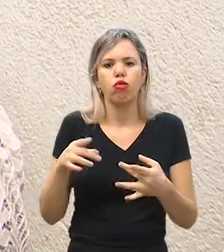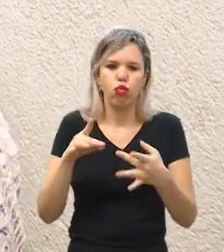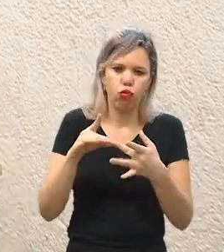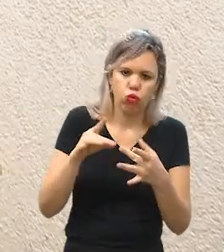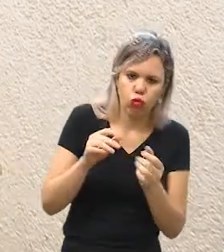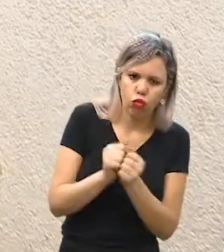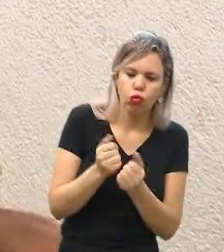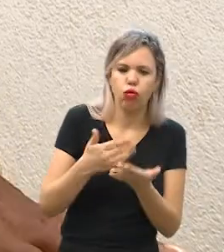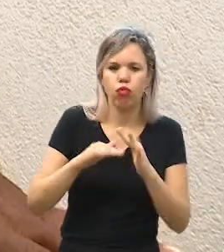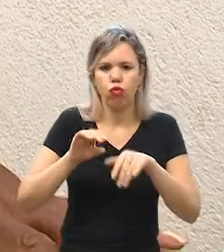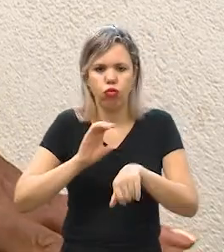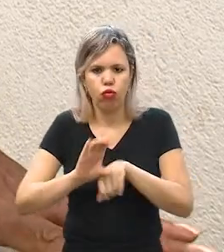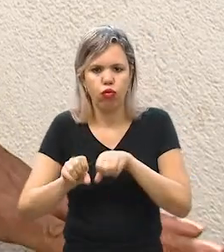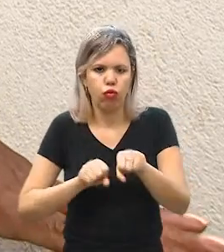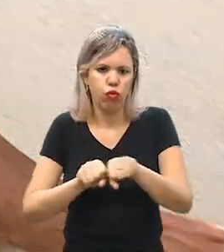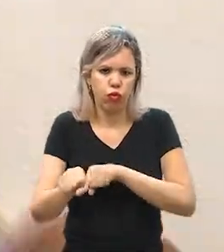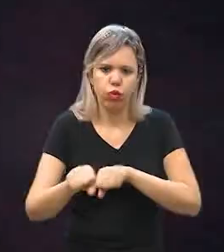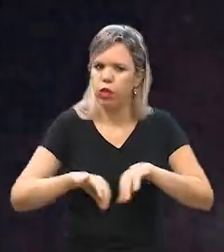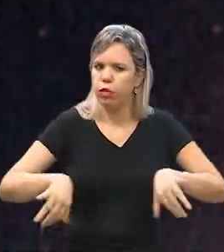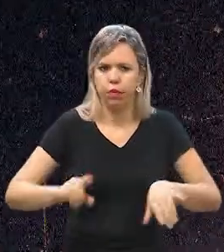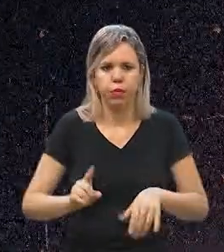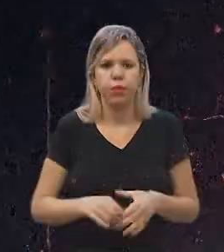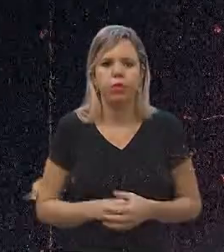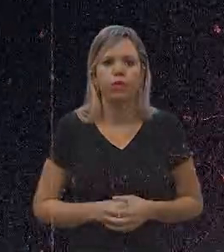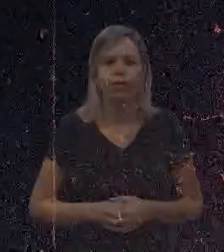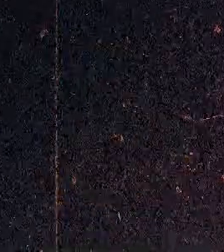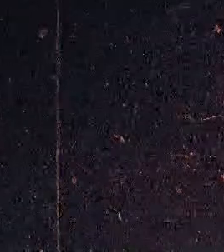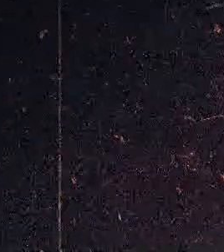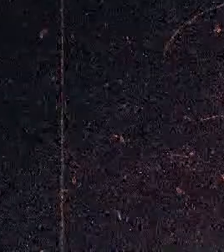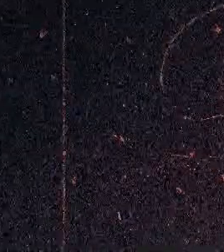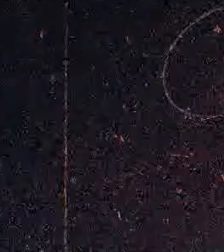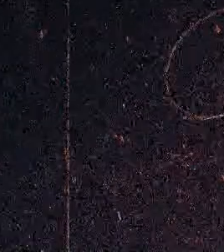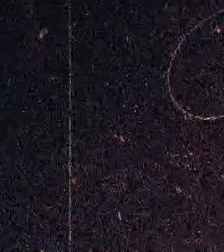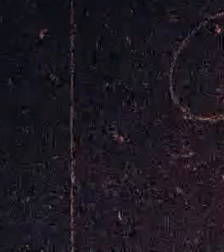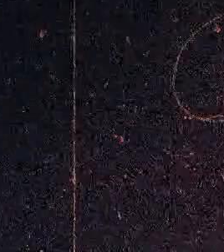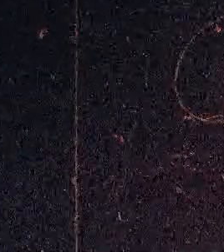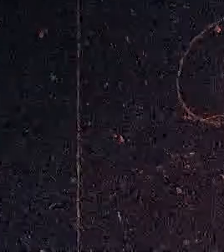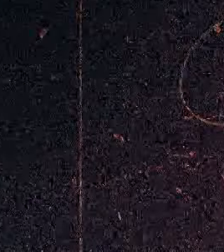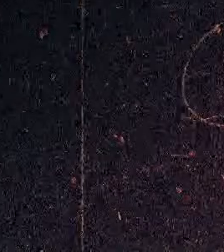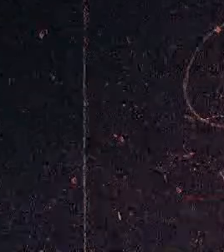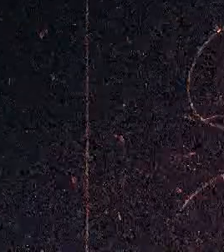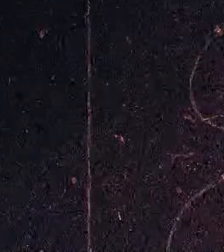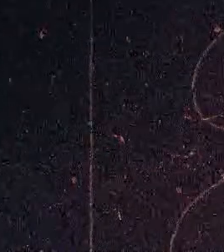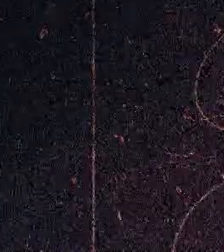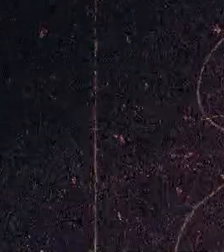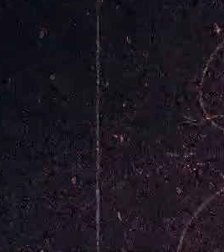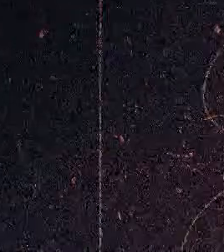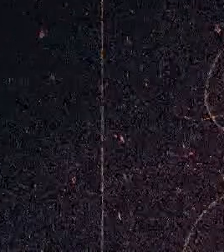escolarização. Ela não separava essas coisas.